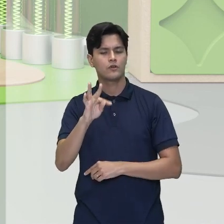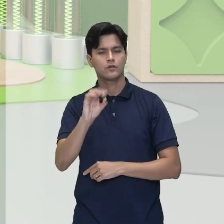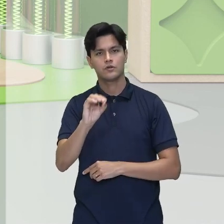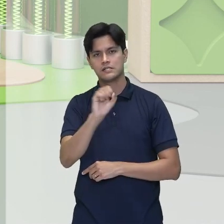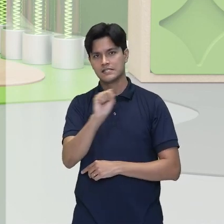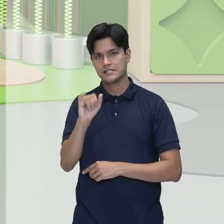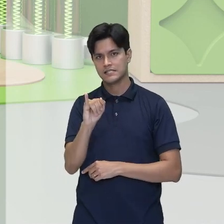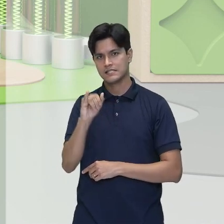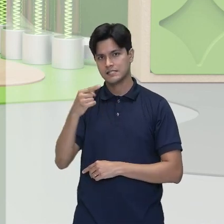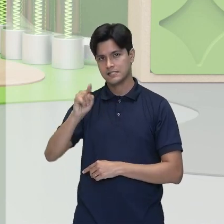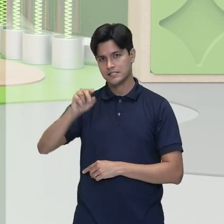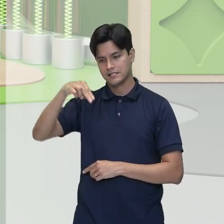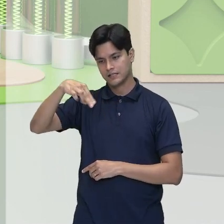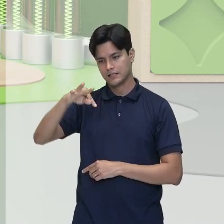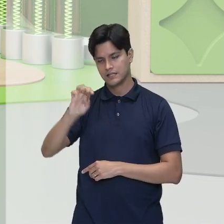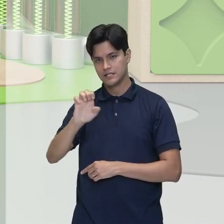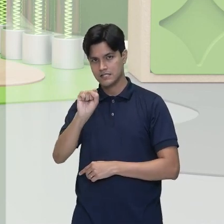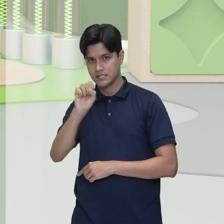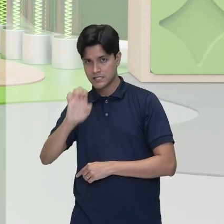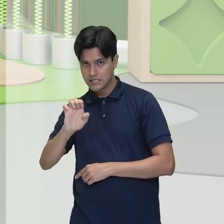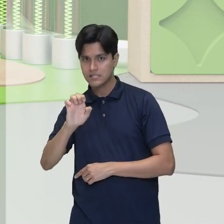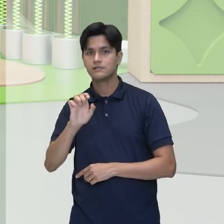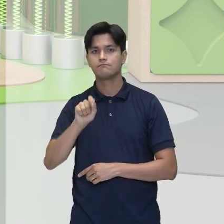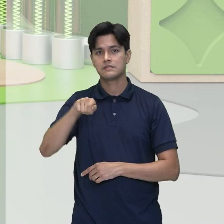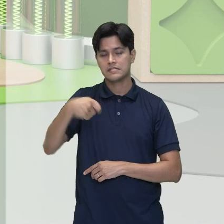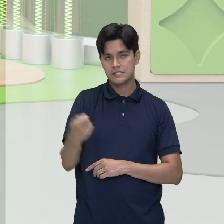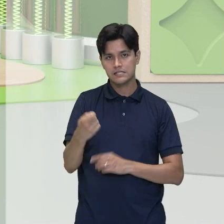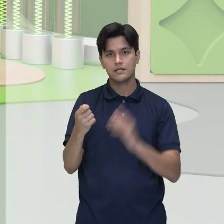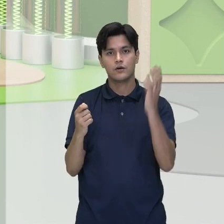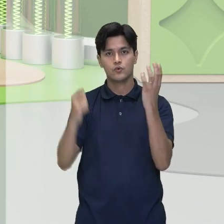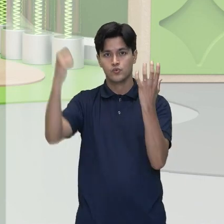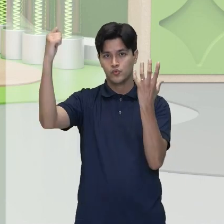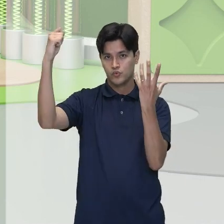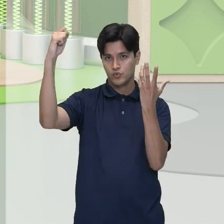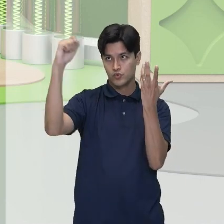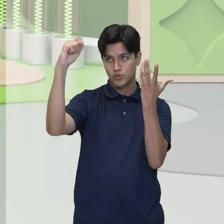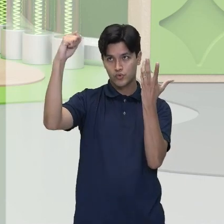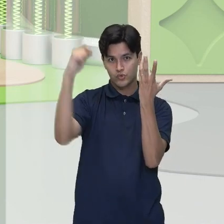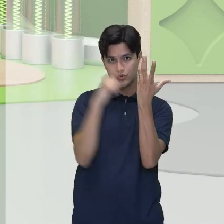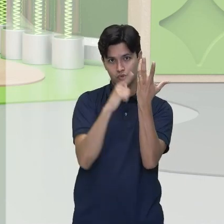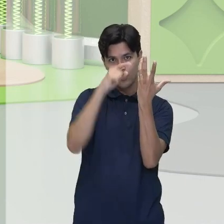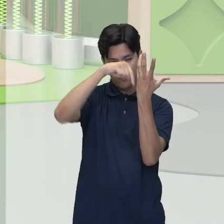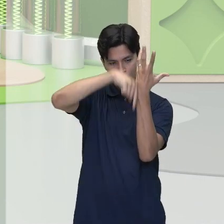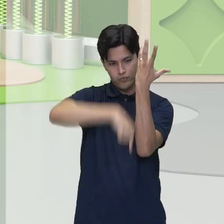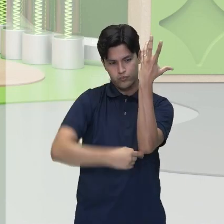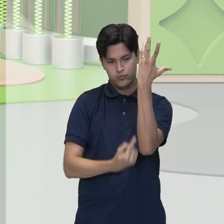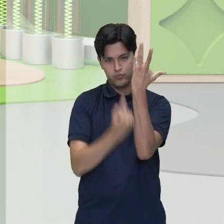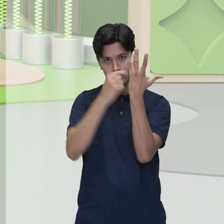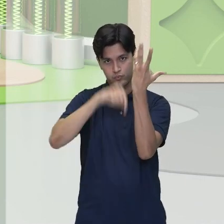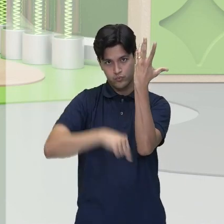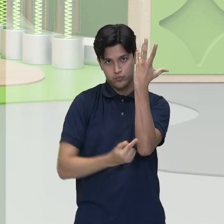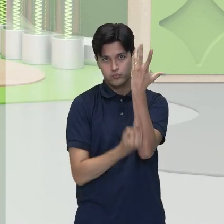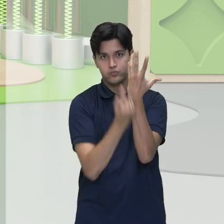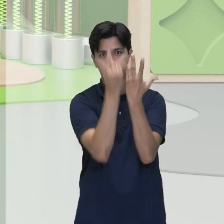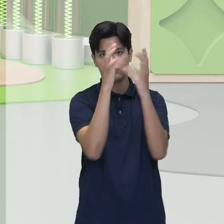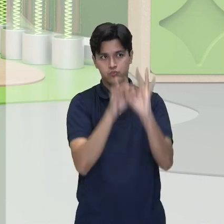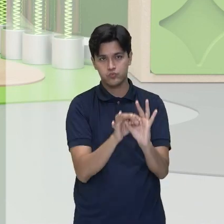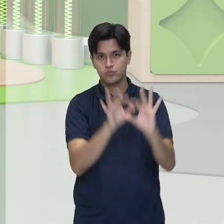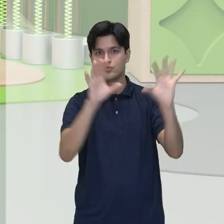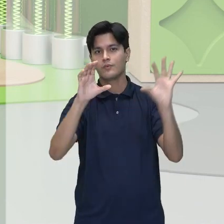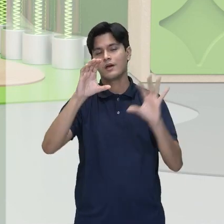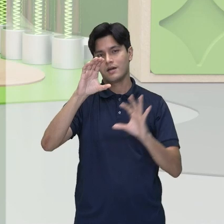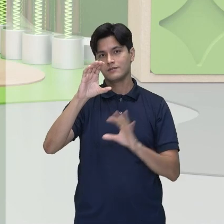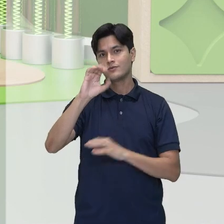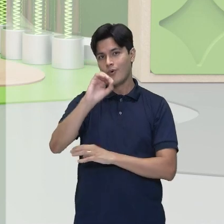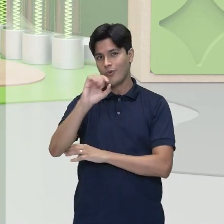elas fazem isso? Elas absorvem a luz solar, né? E também absorvem o gás carbônico presente na atmosfera.